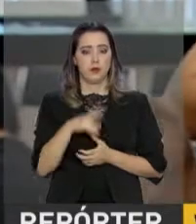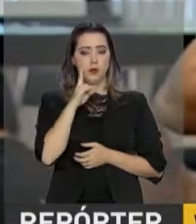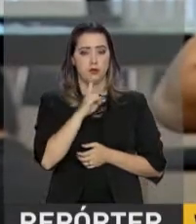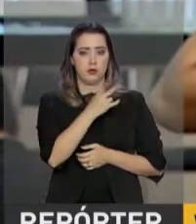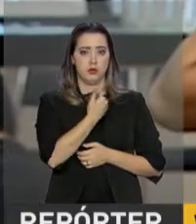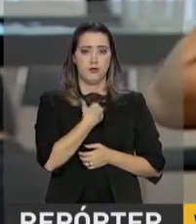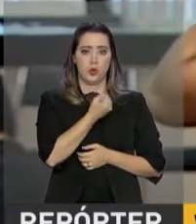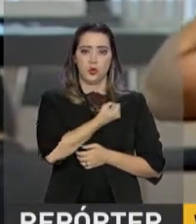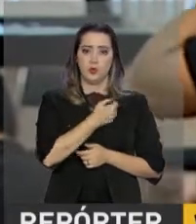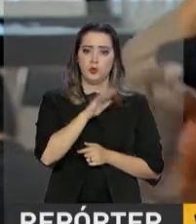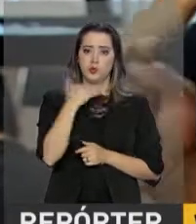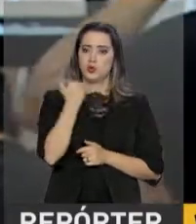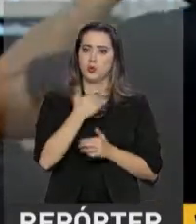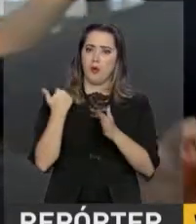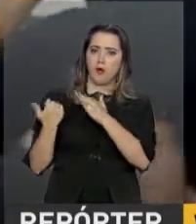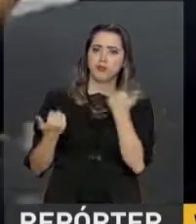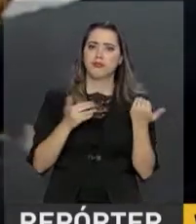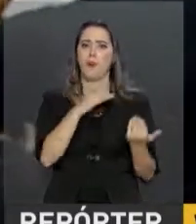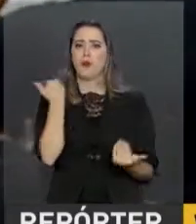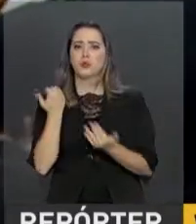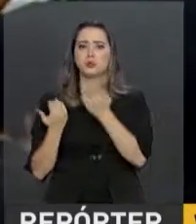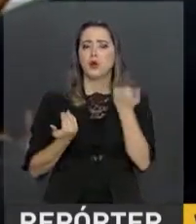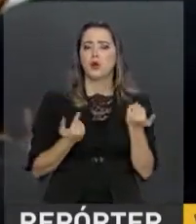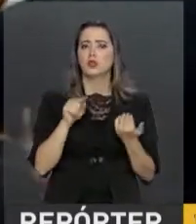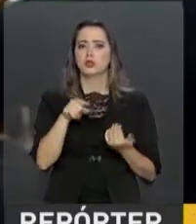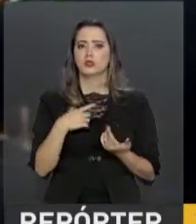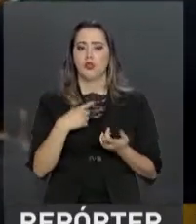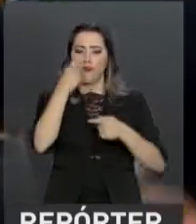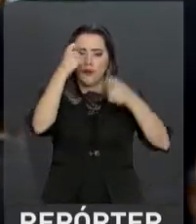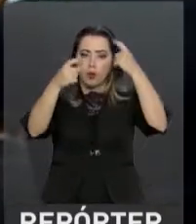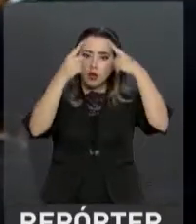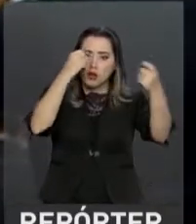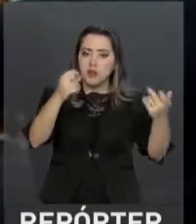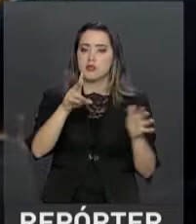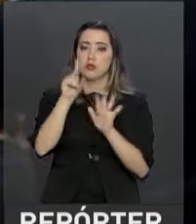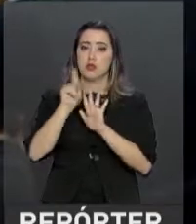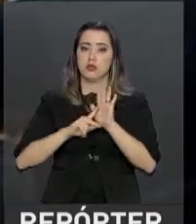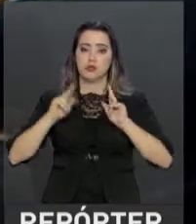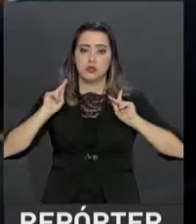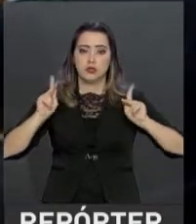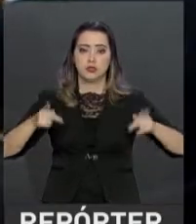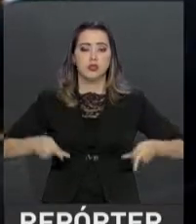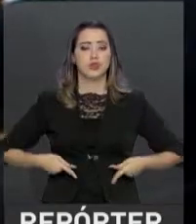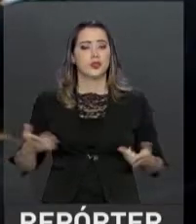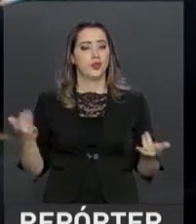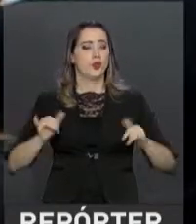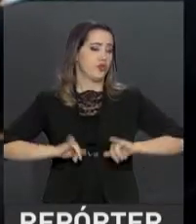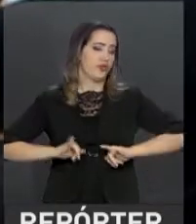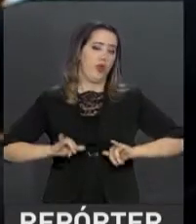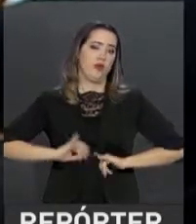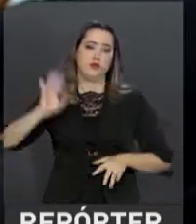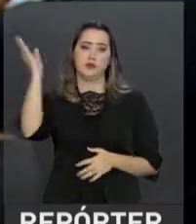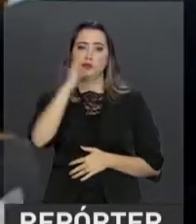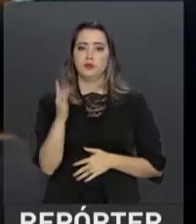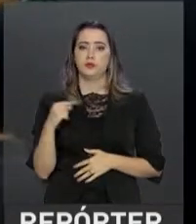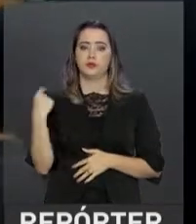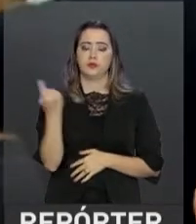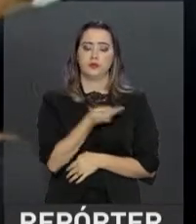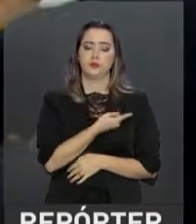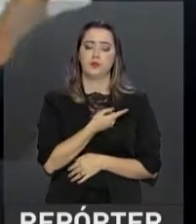de assassinatos, né, de violações e violências de direitos humanos da população LGBT sofre no Brasil, a